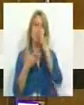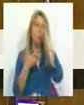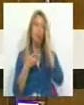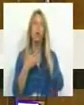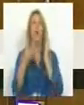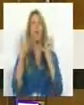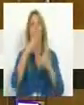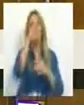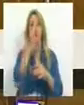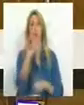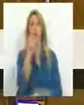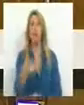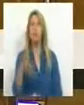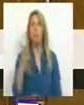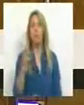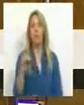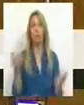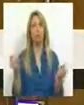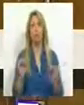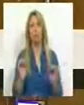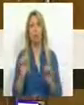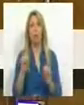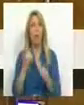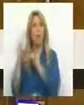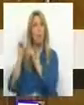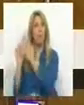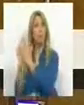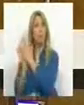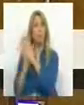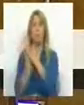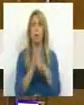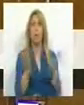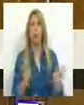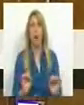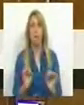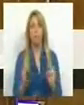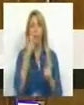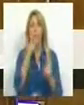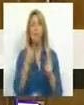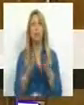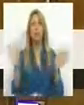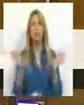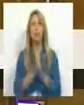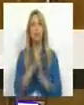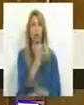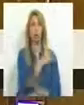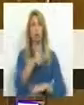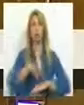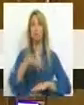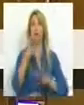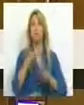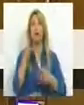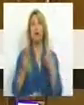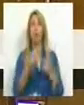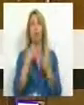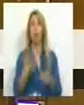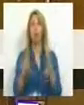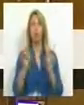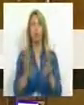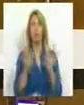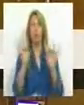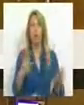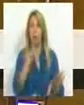de Estado para 2006 não tem efeitos retroativos. Se todos os imóveis foram já reavaliados, como tive a oportunidade